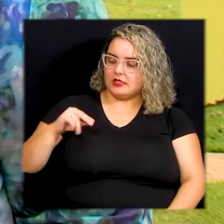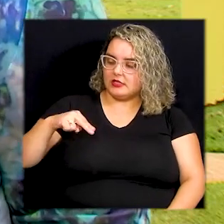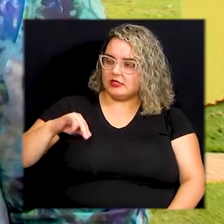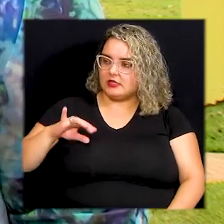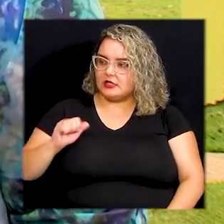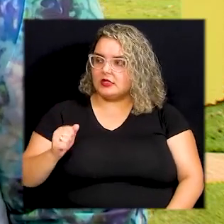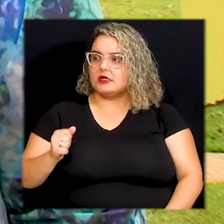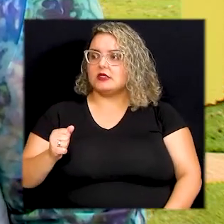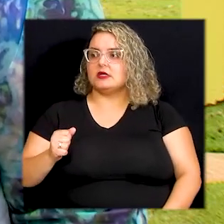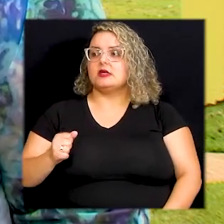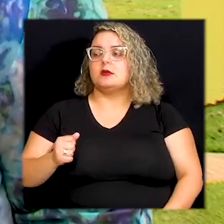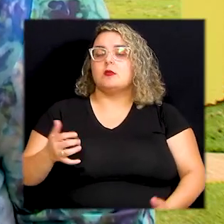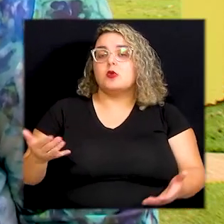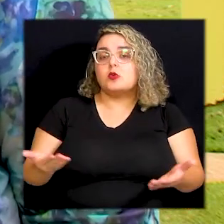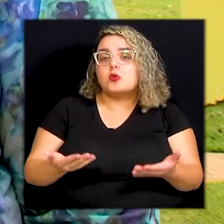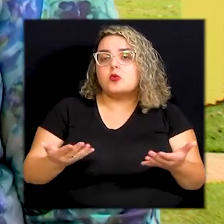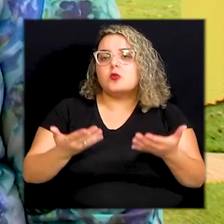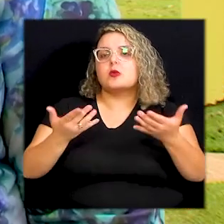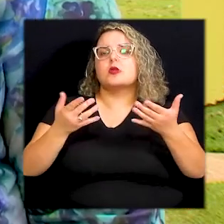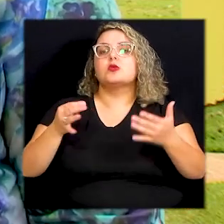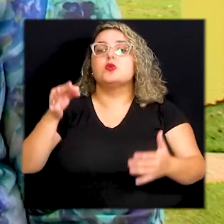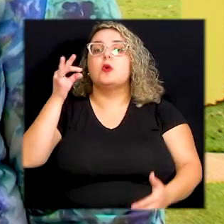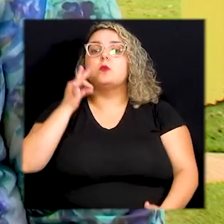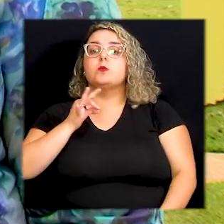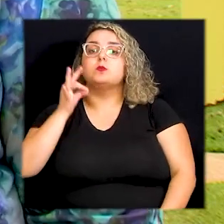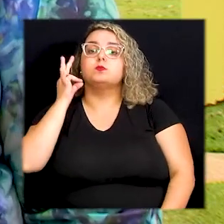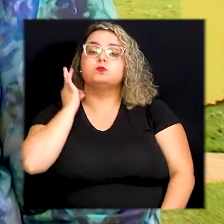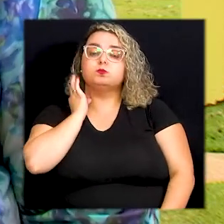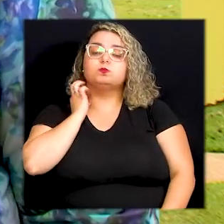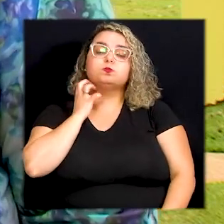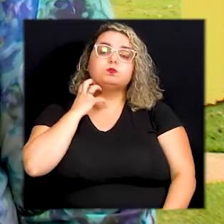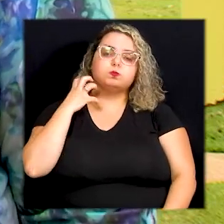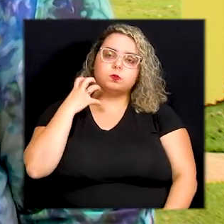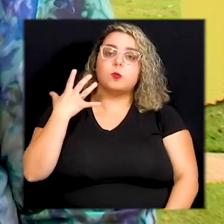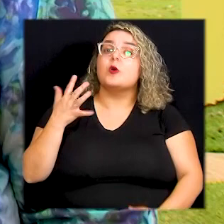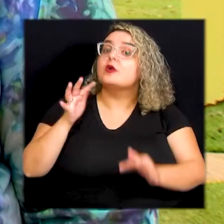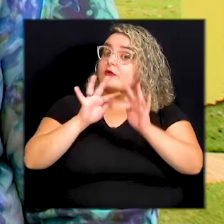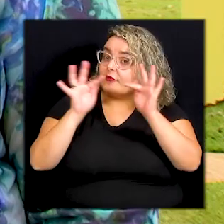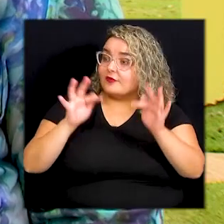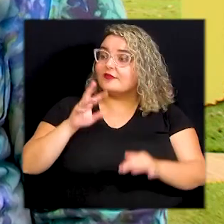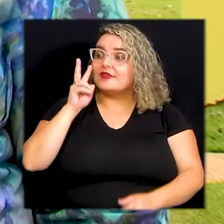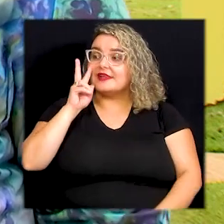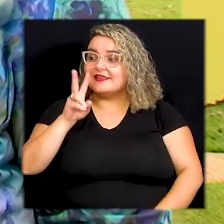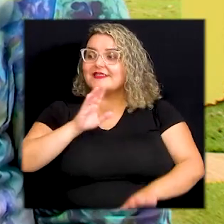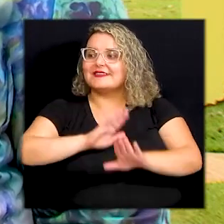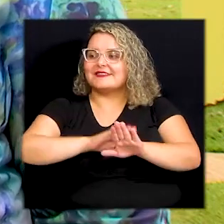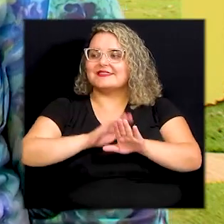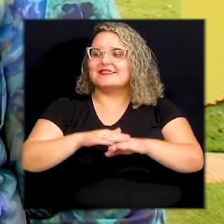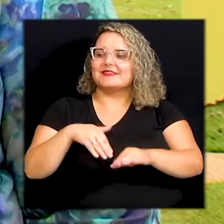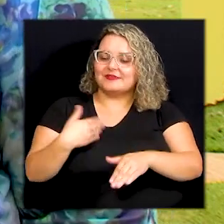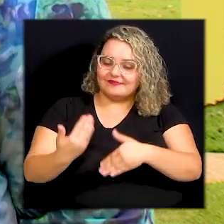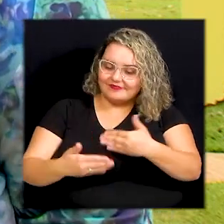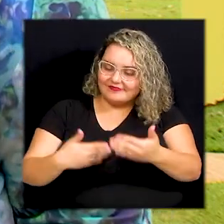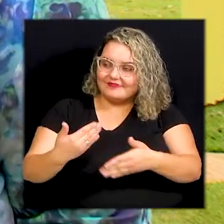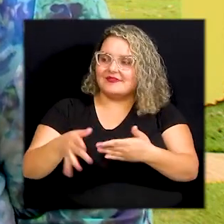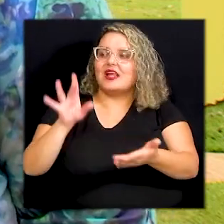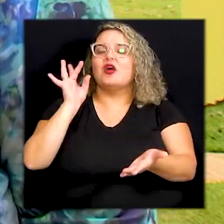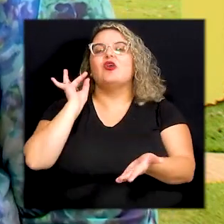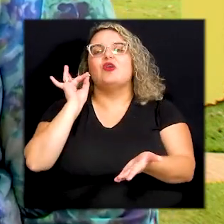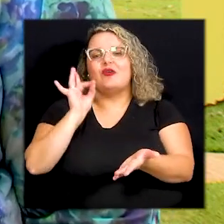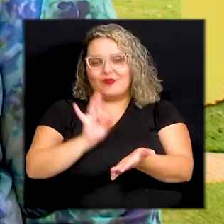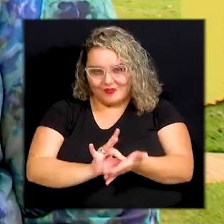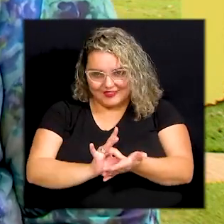né, do cultivo das abelhas. Então eu fico muito feliz de já ver a nossa atividade